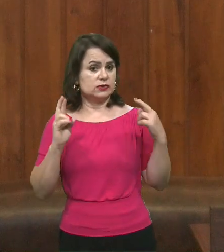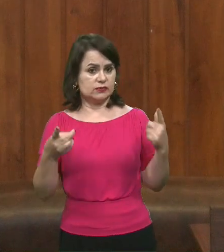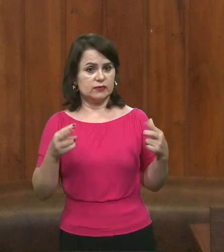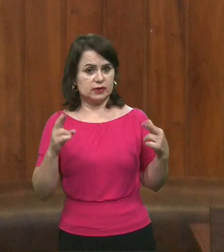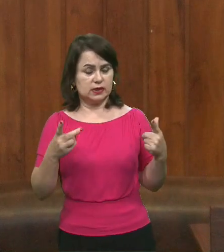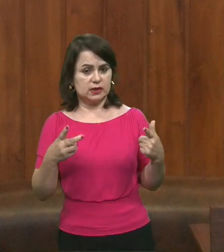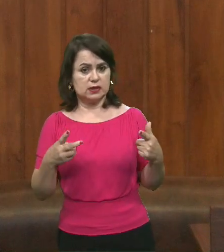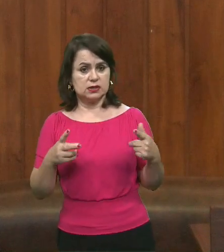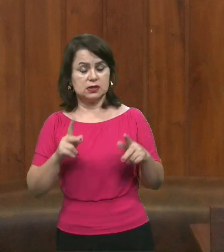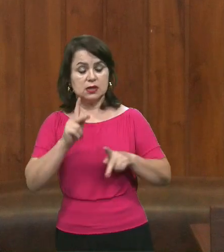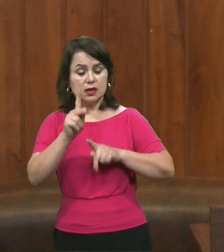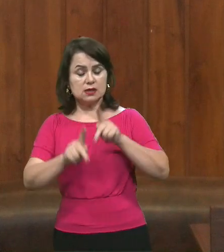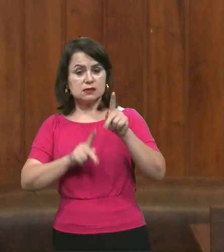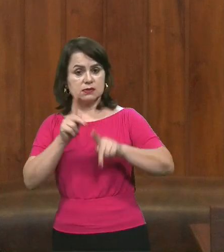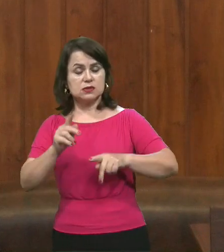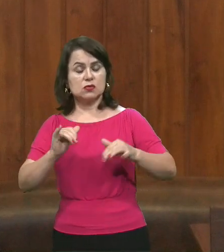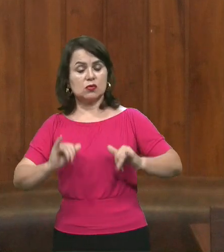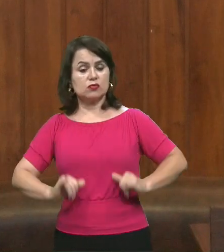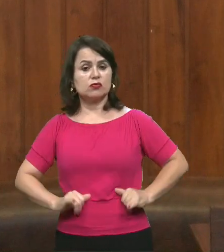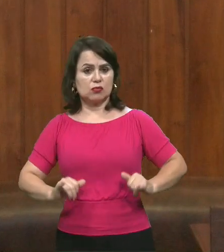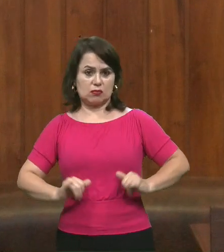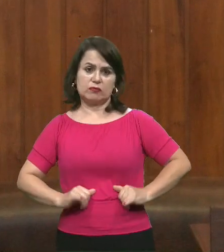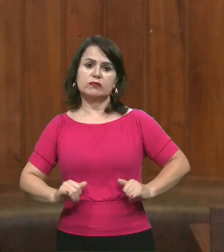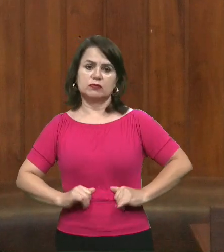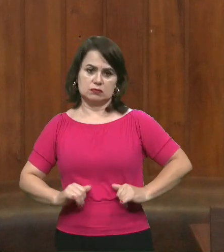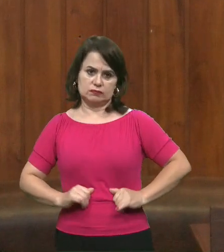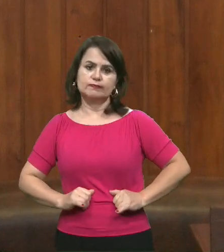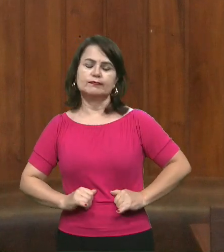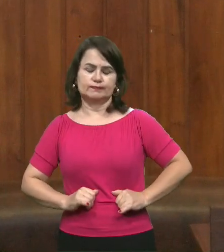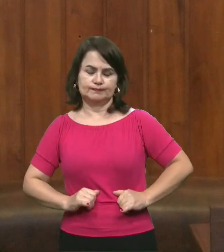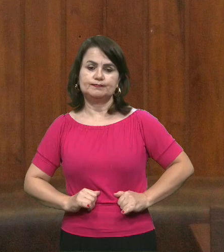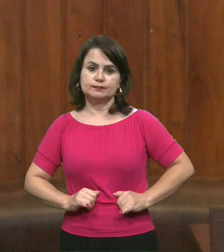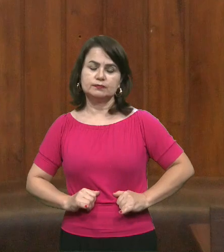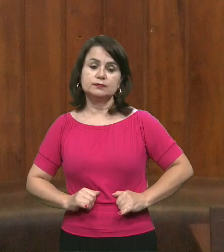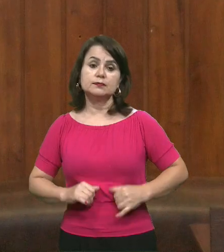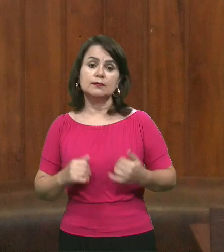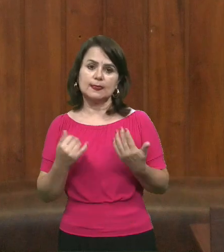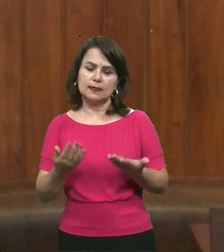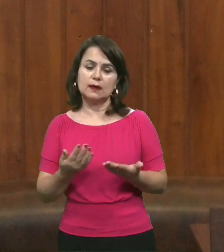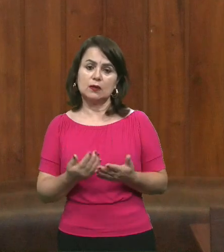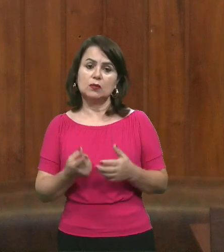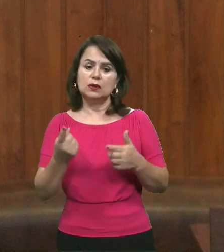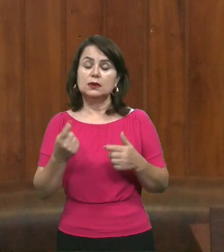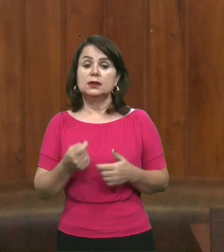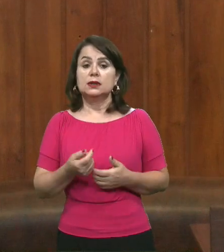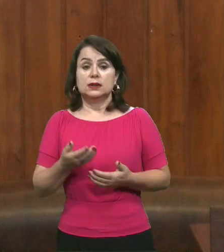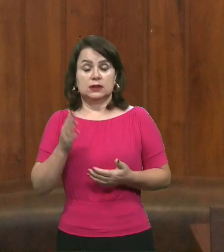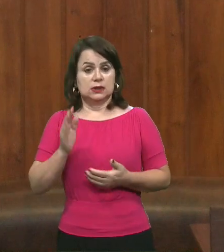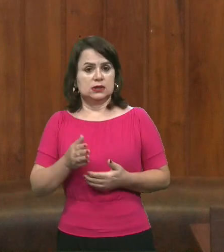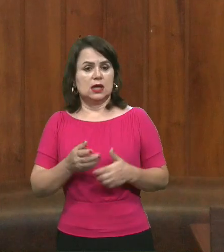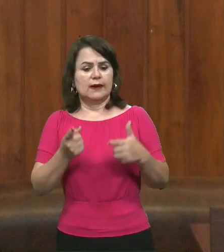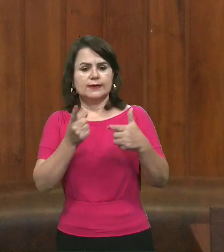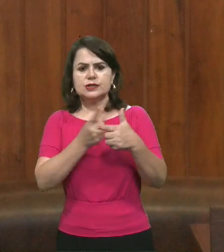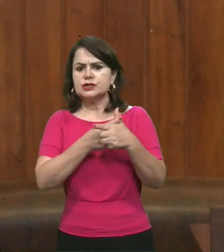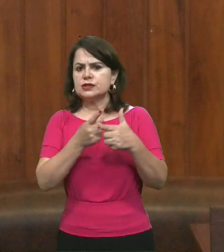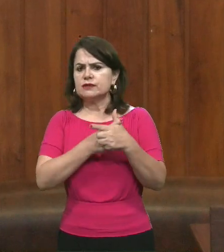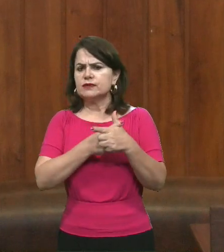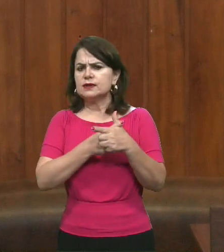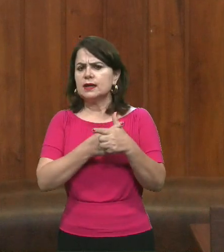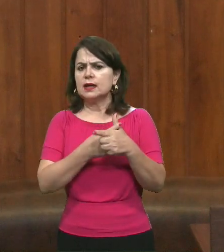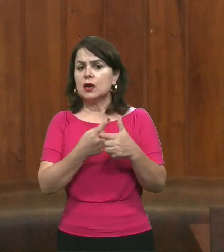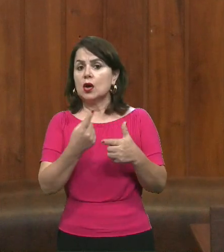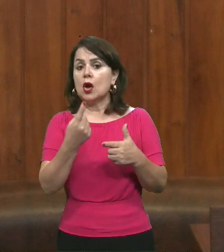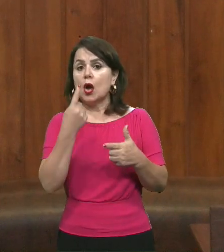a nossa população sofre junto. E ao saber dessa dívida que hoje chega a